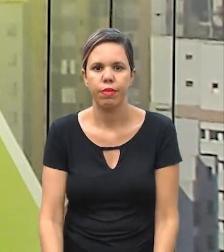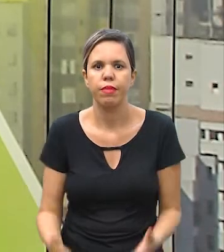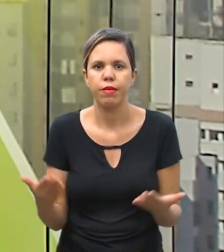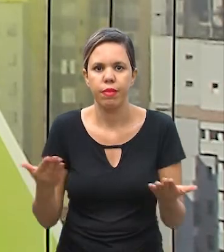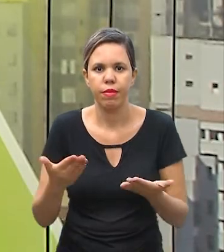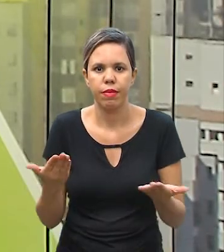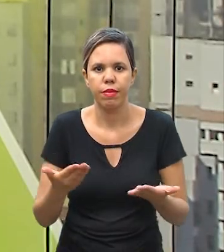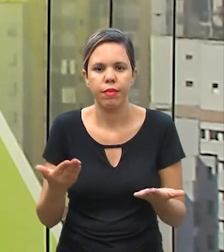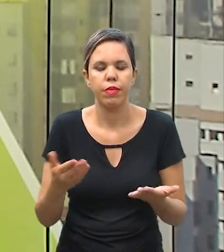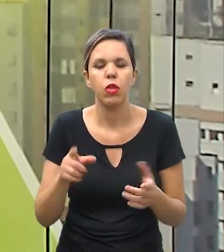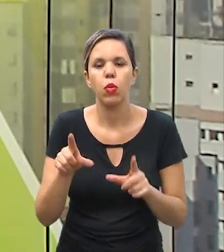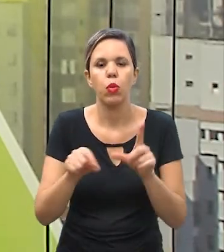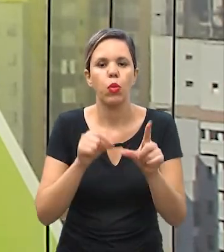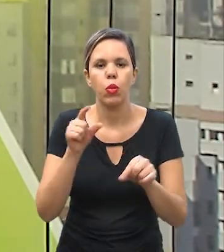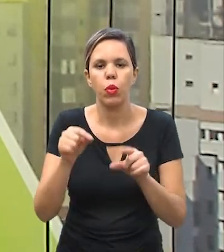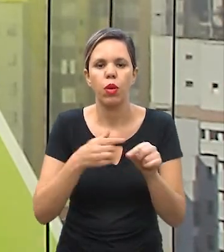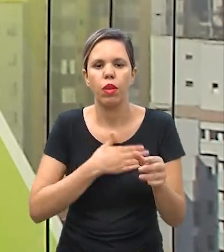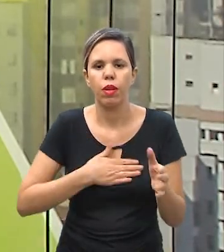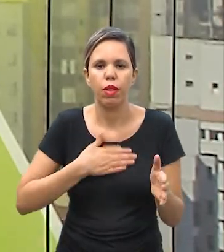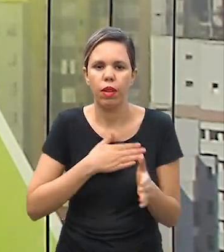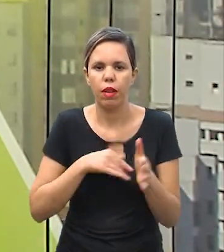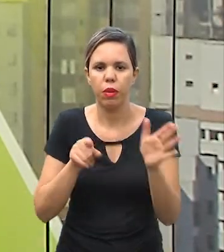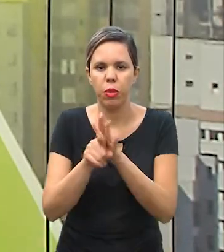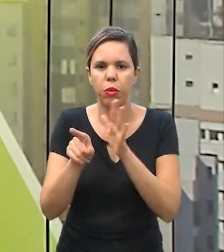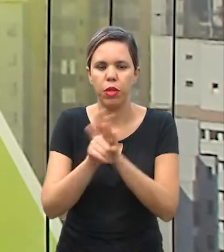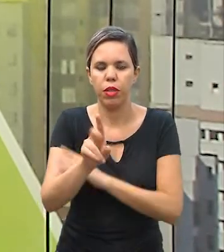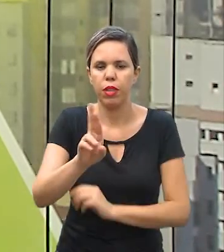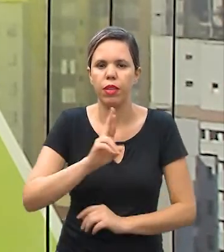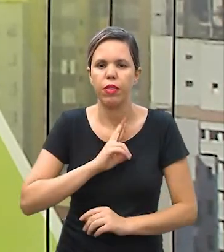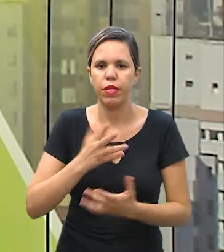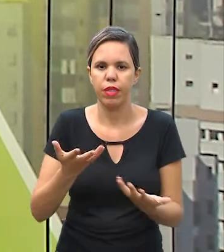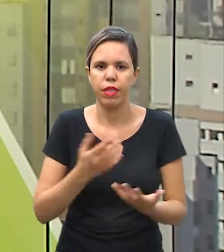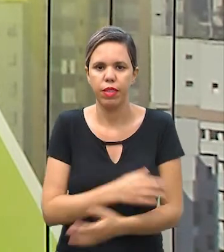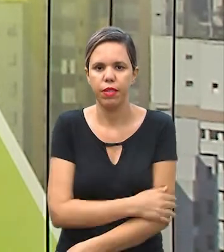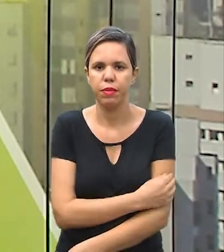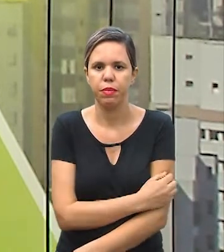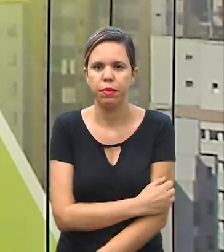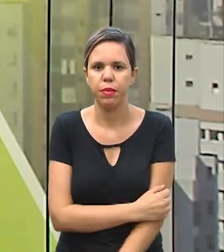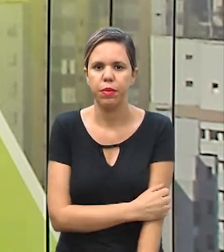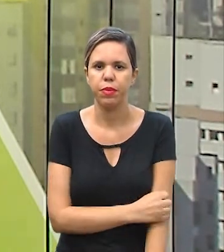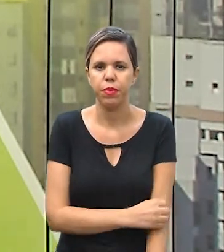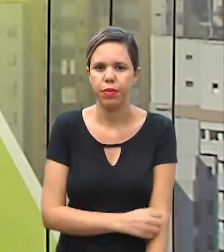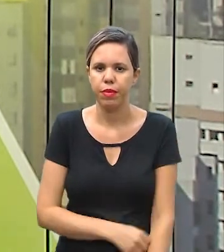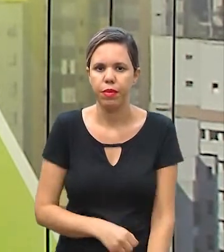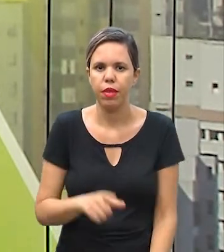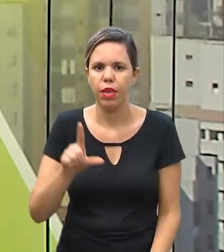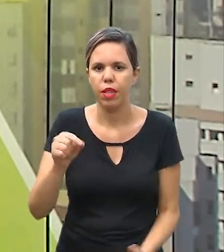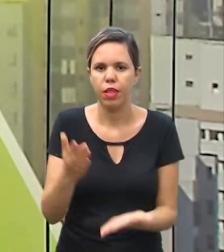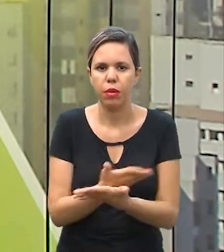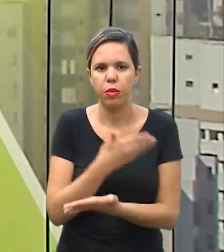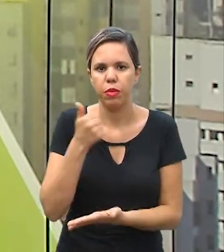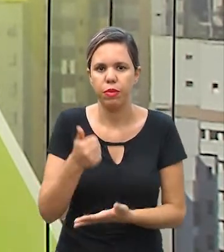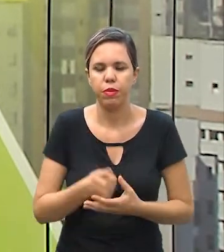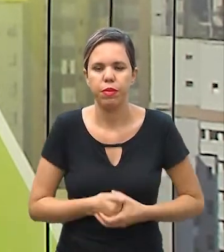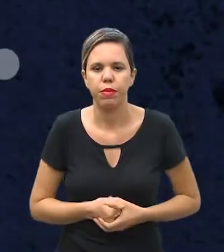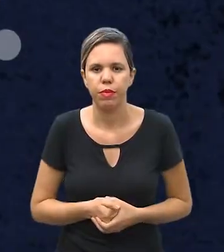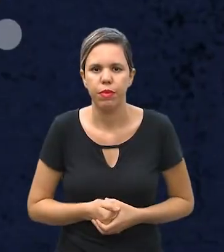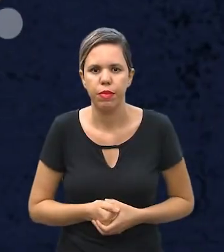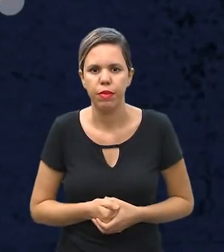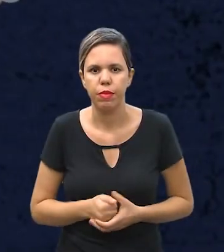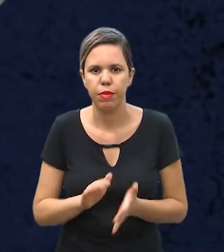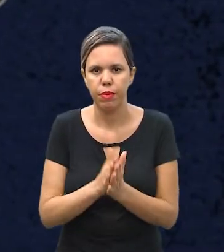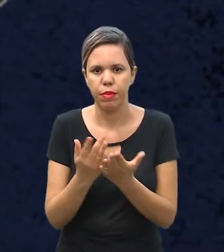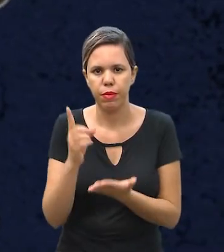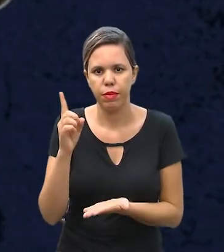Agora com as preferências. Eu vou fazer algumas perguntas e você me diz o que você gosta mais. Seu livro preferido? Além